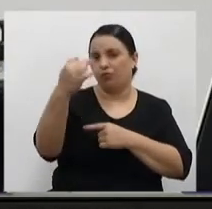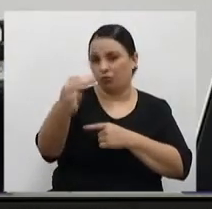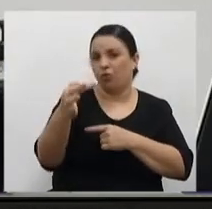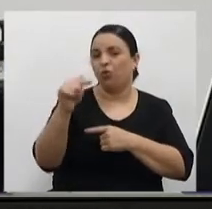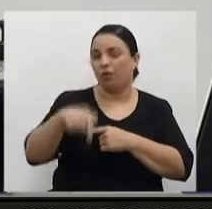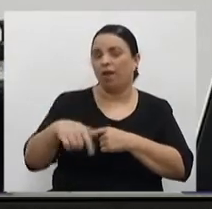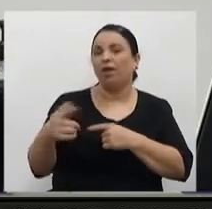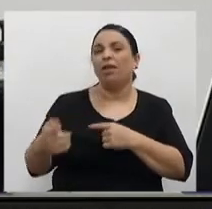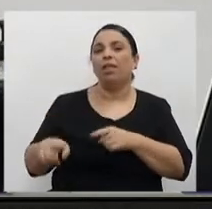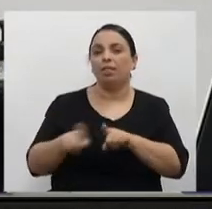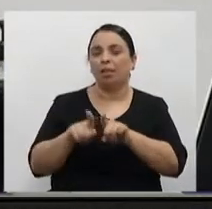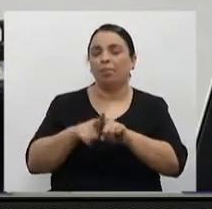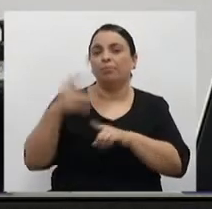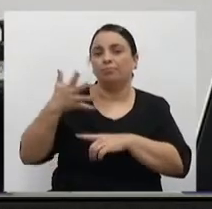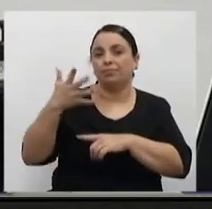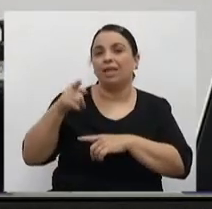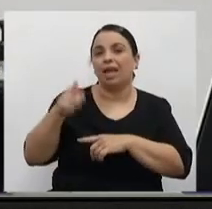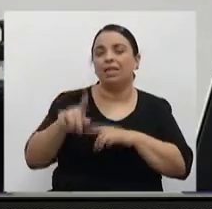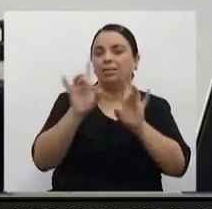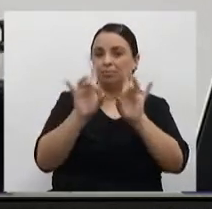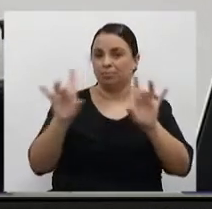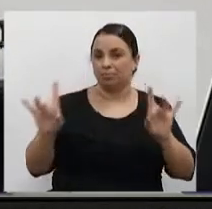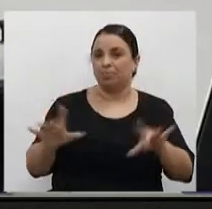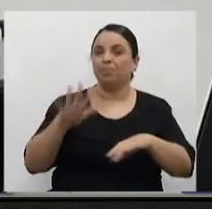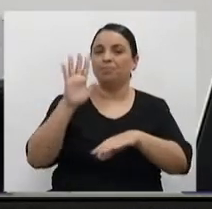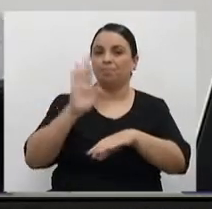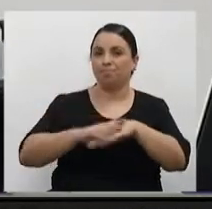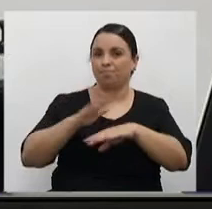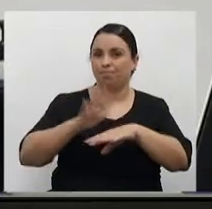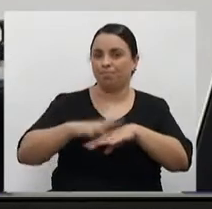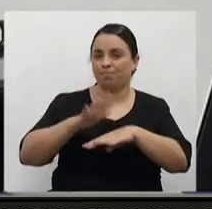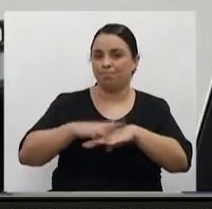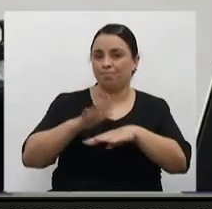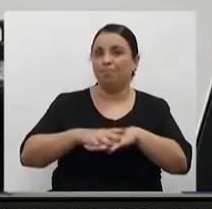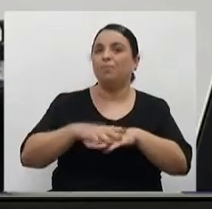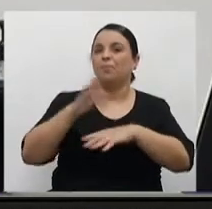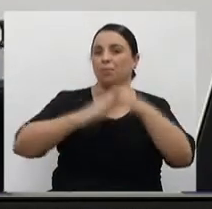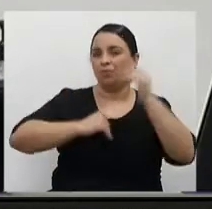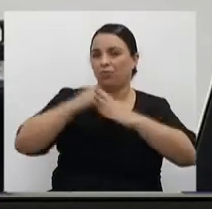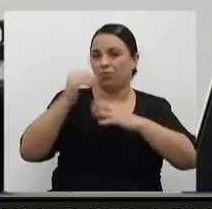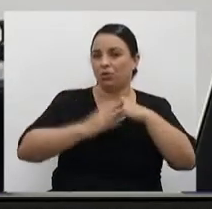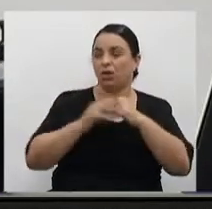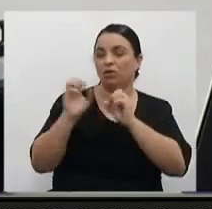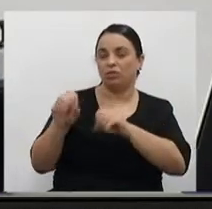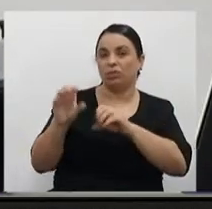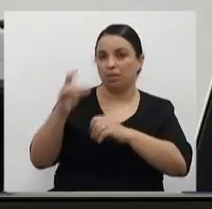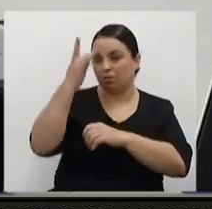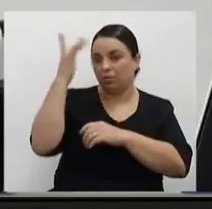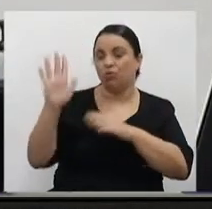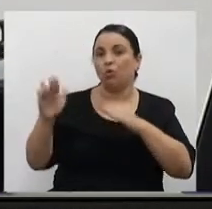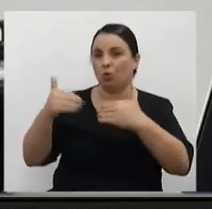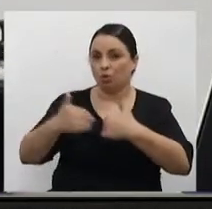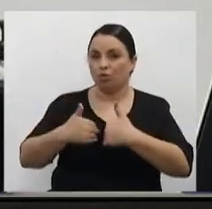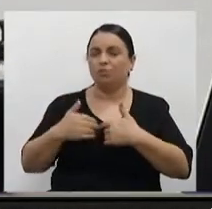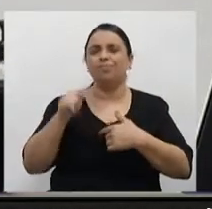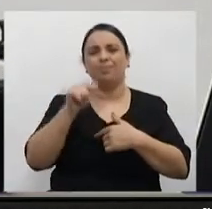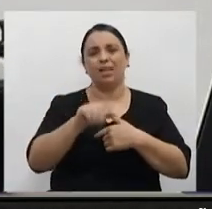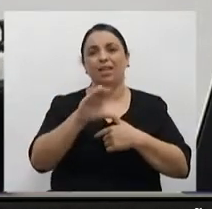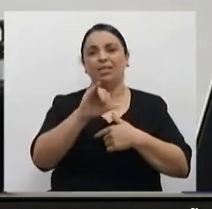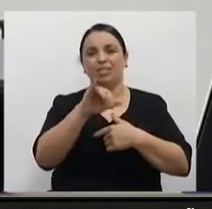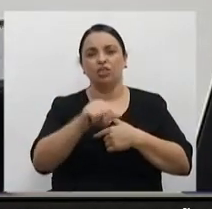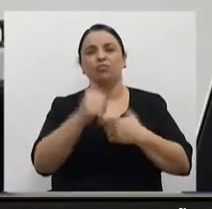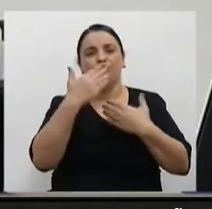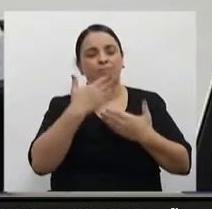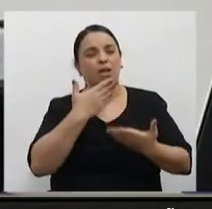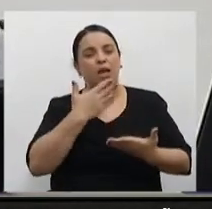grande especialista na temática, né, da pessoa com autismo, então, e é uma pessoa que a gente admira muito e está aí